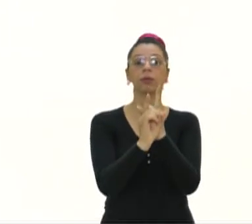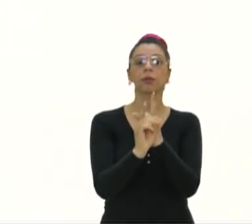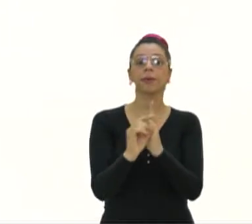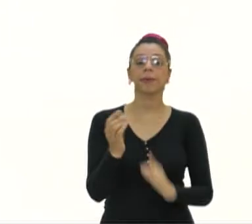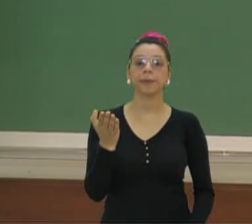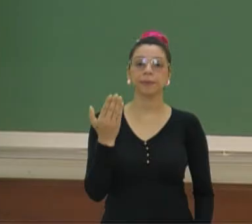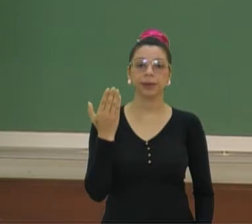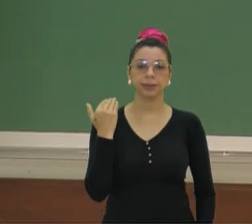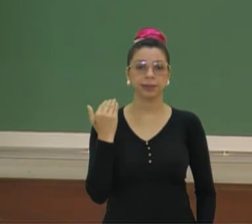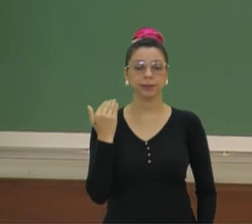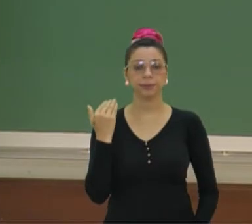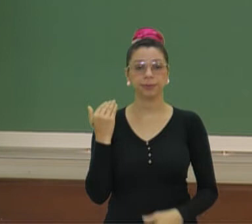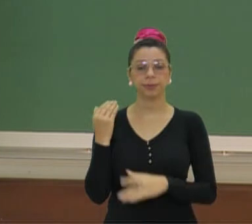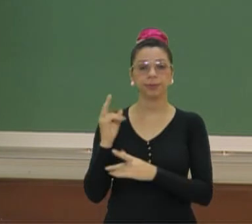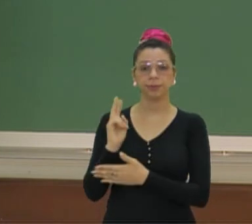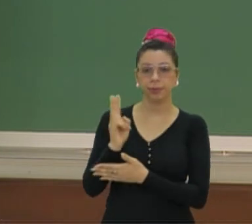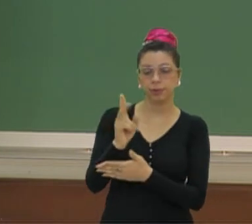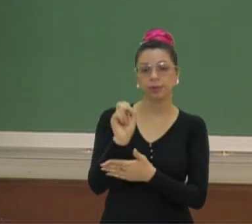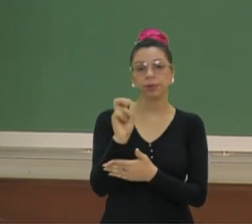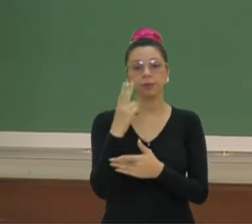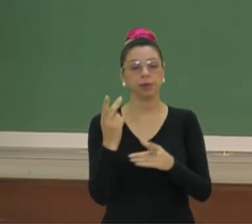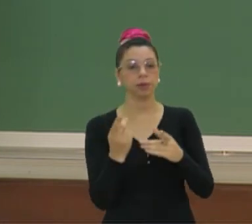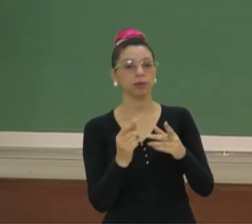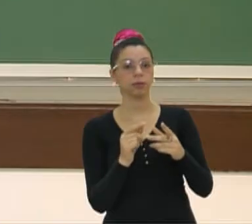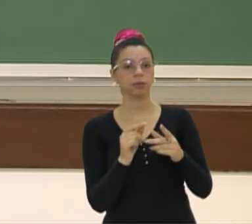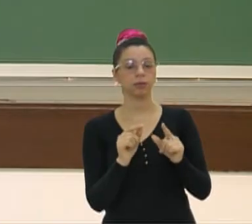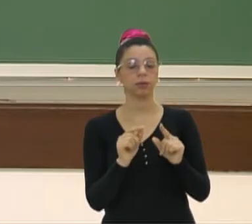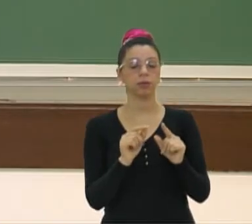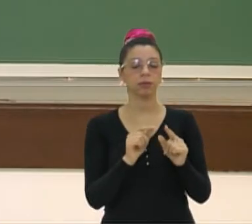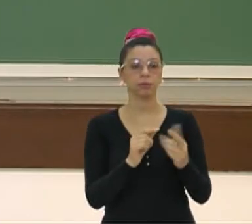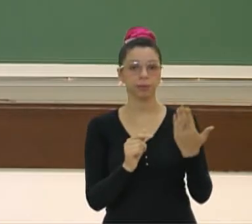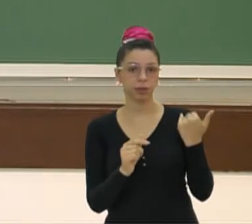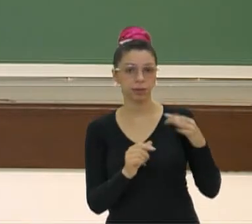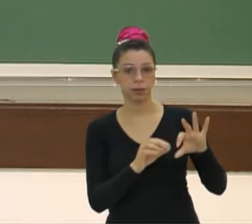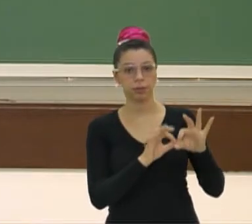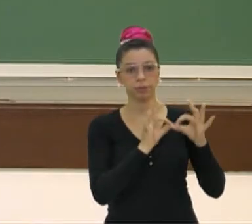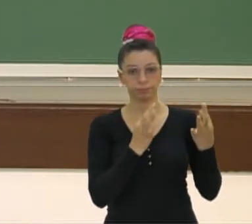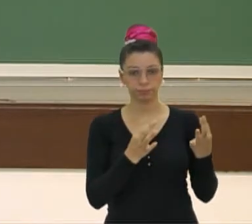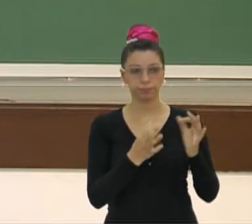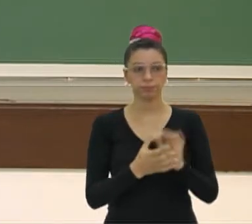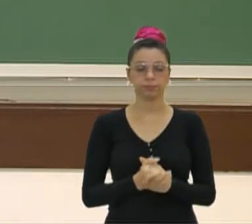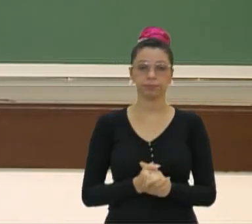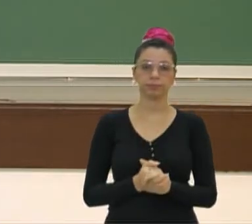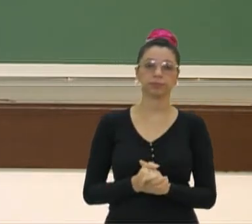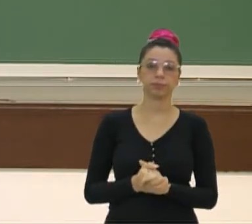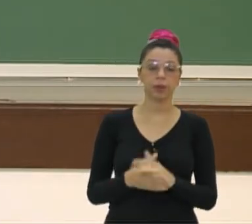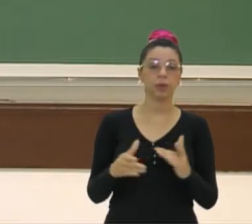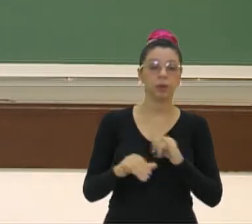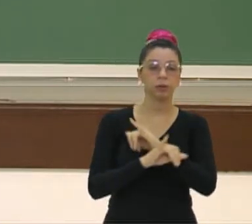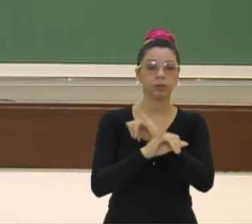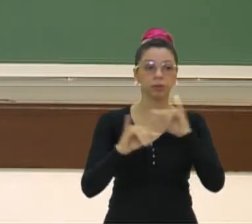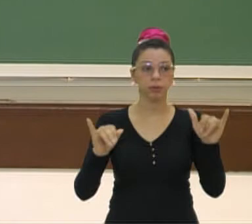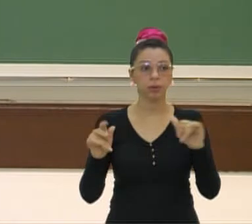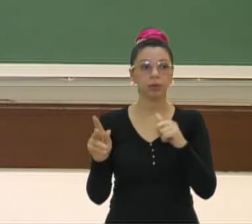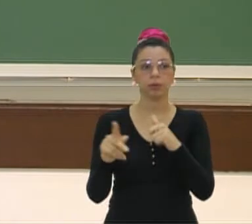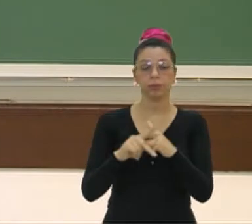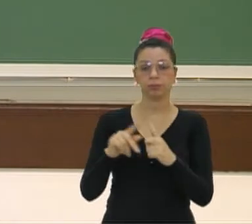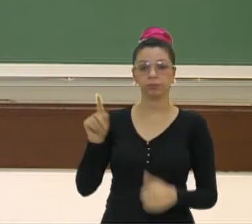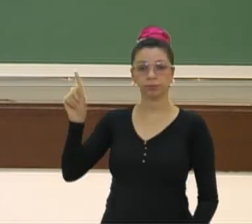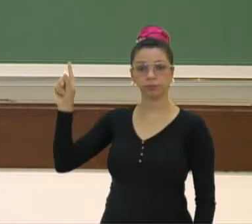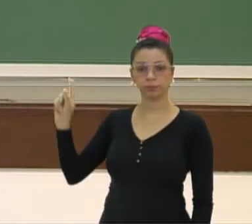passado simples quanto o passado contínuo. Ok? Deixo para vocês um pensamento do próprio Wilhelm